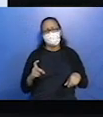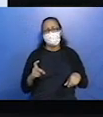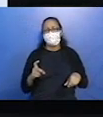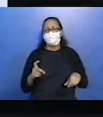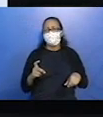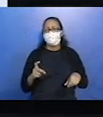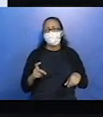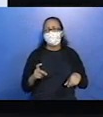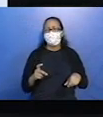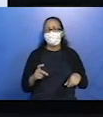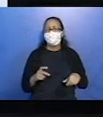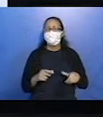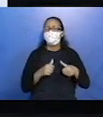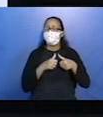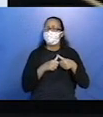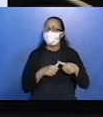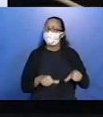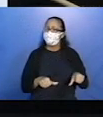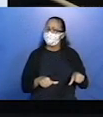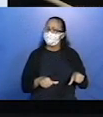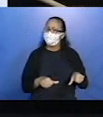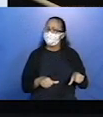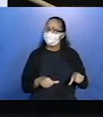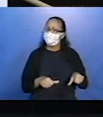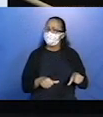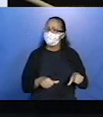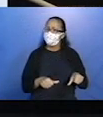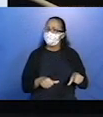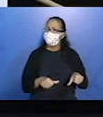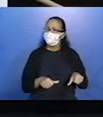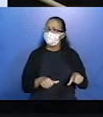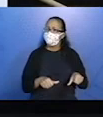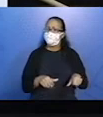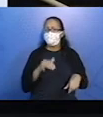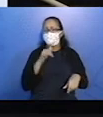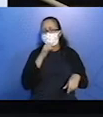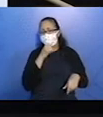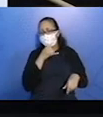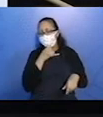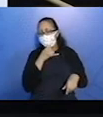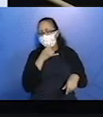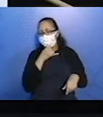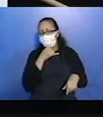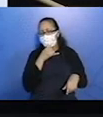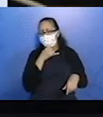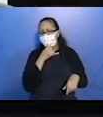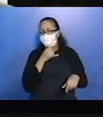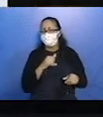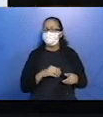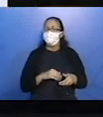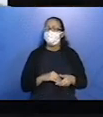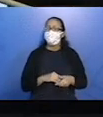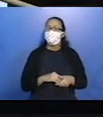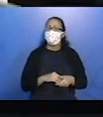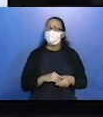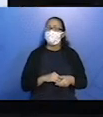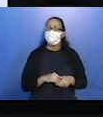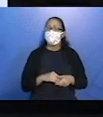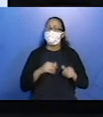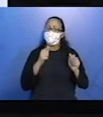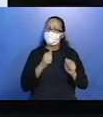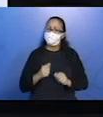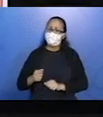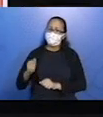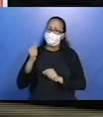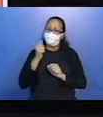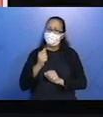ó, estado. Eu estou triste, tá? E varrer.